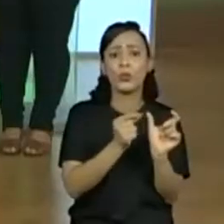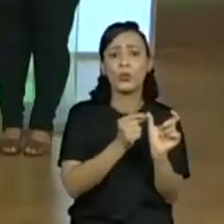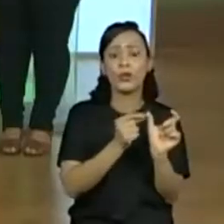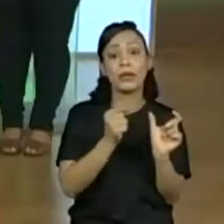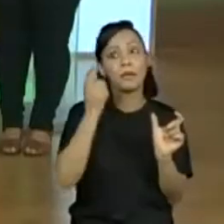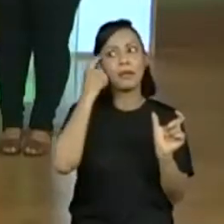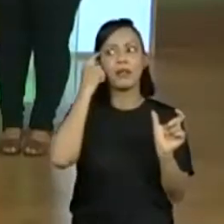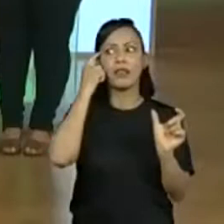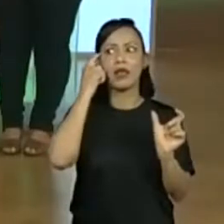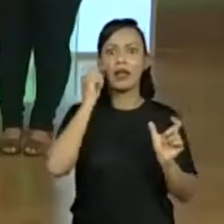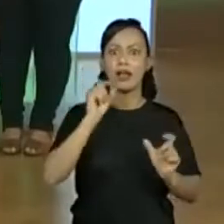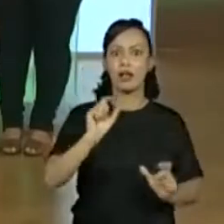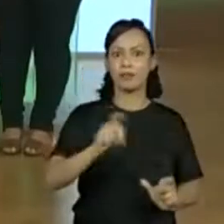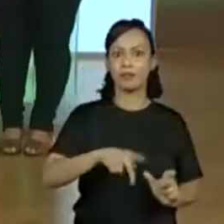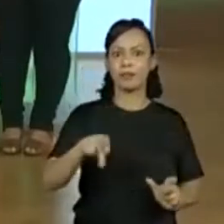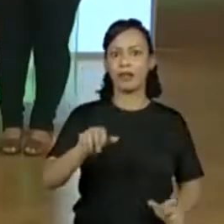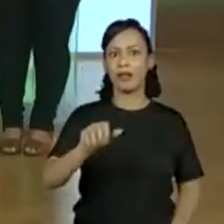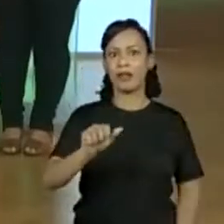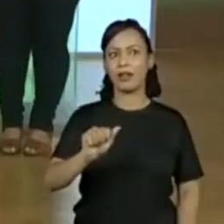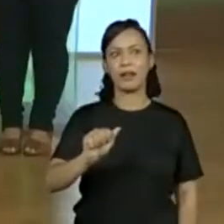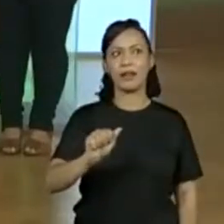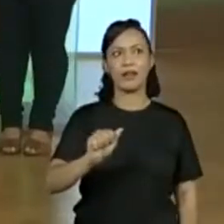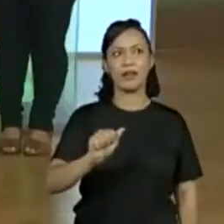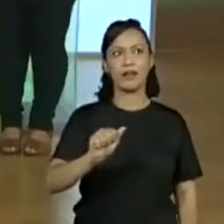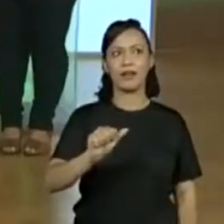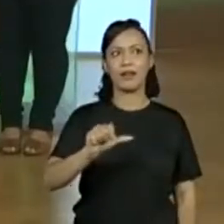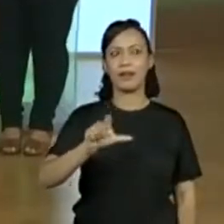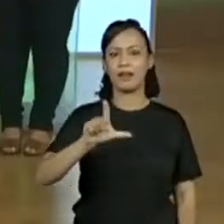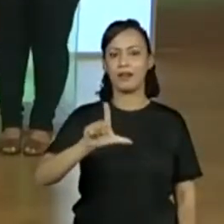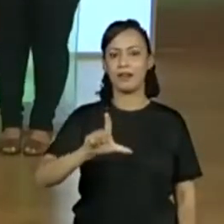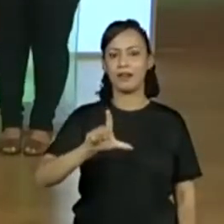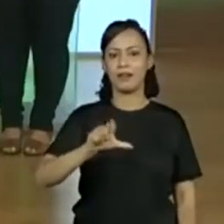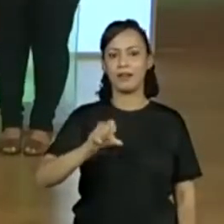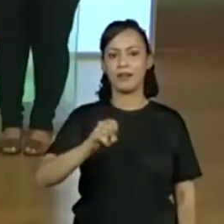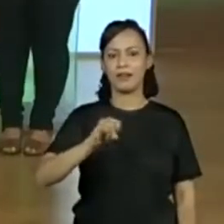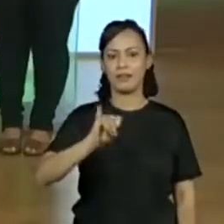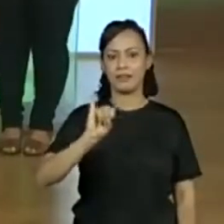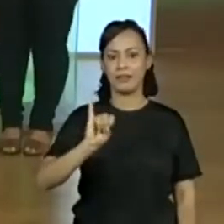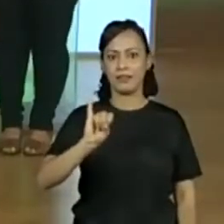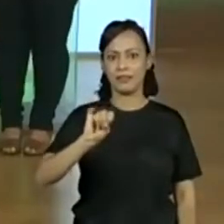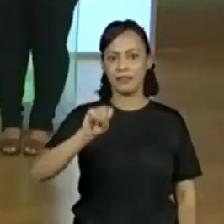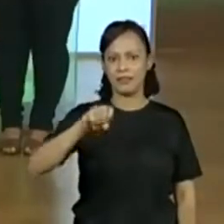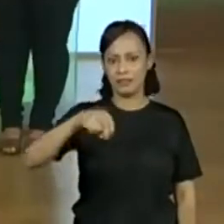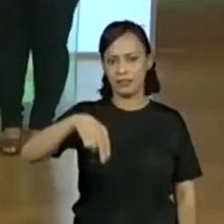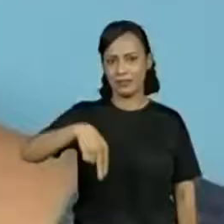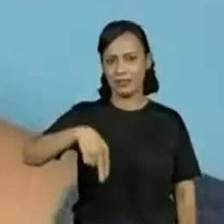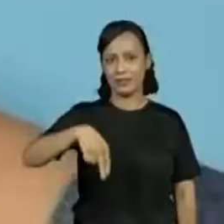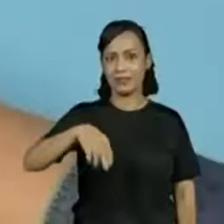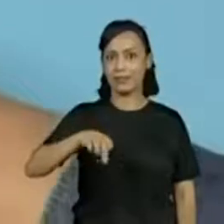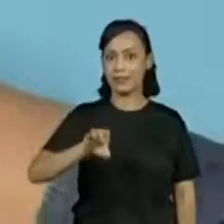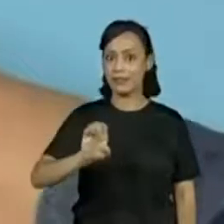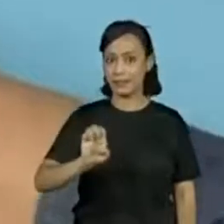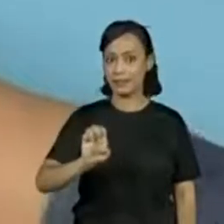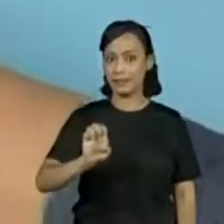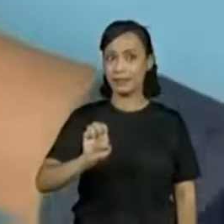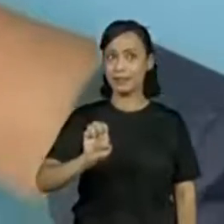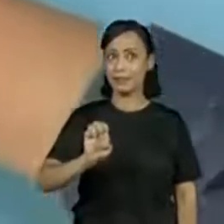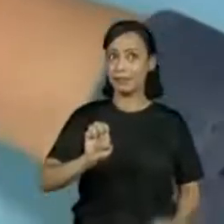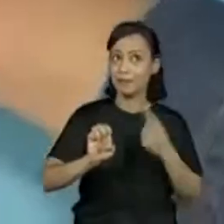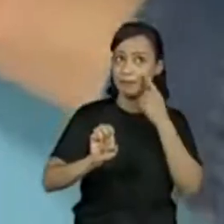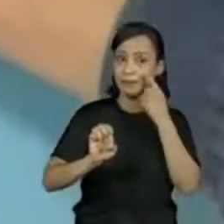Line ajuda Ltda linyon o líder Juliana a